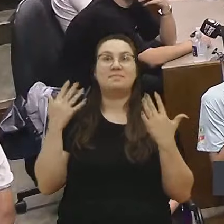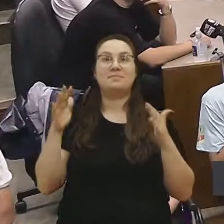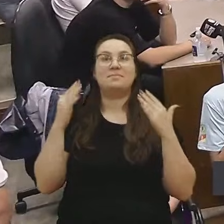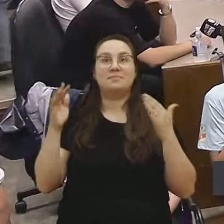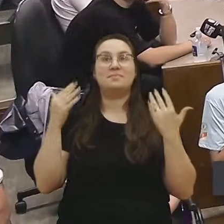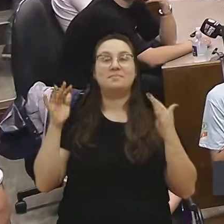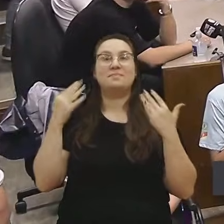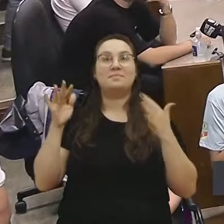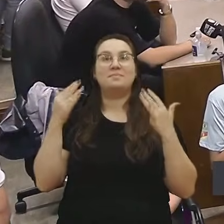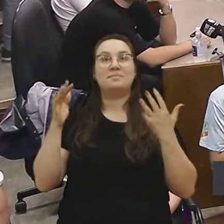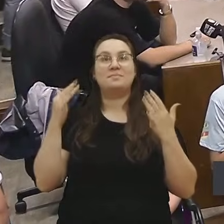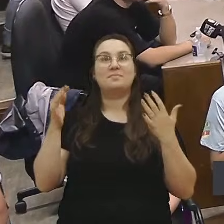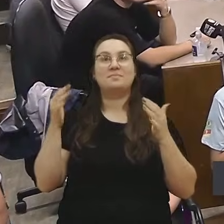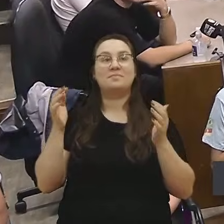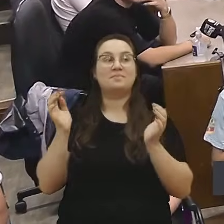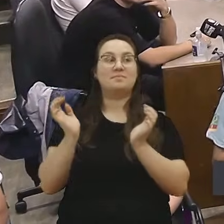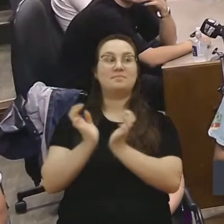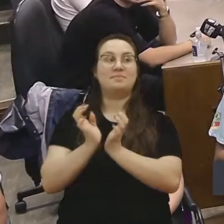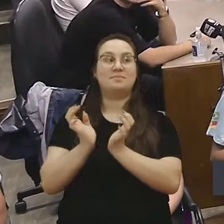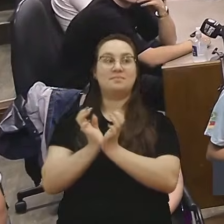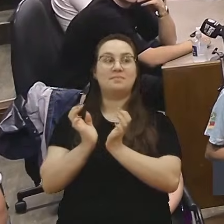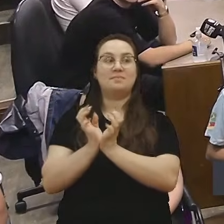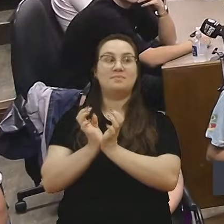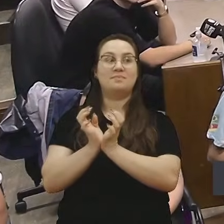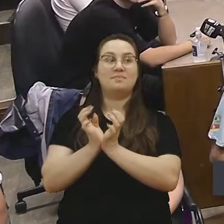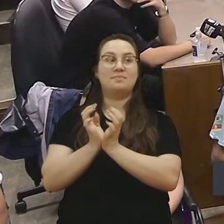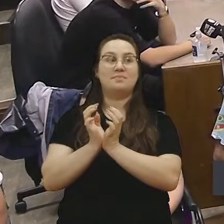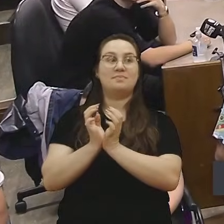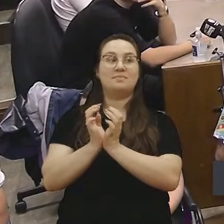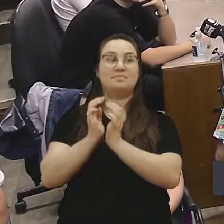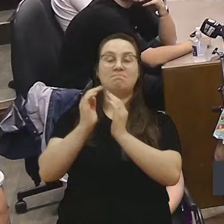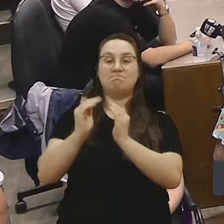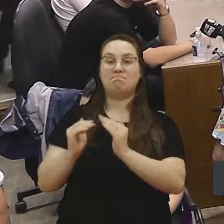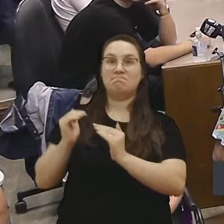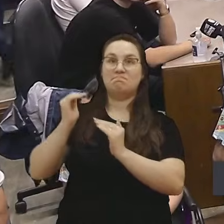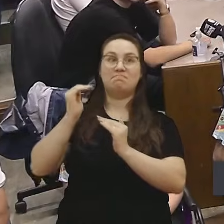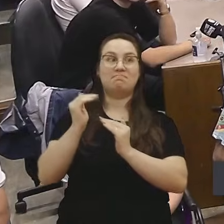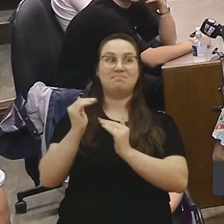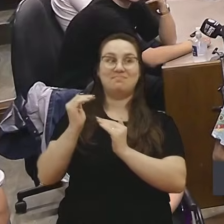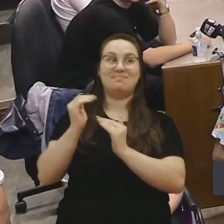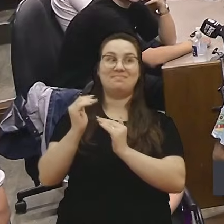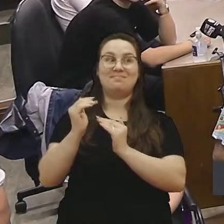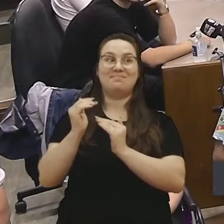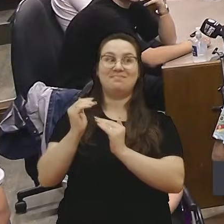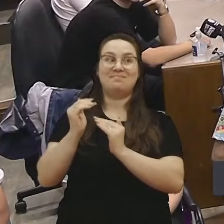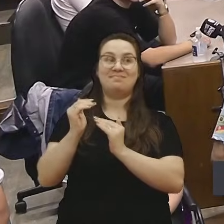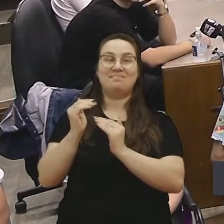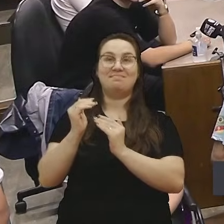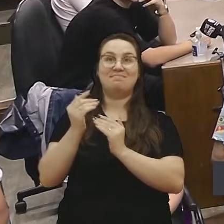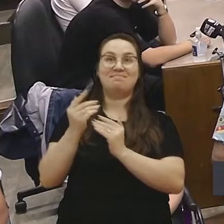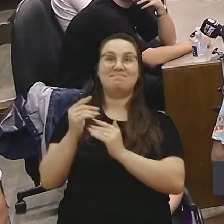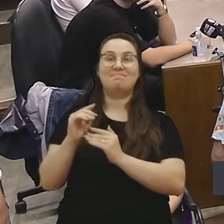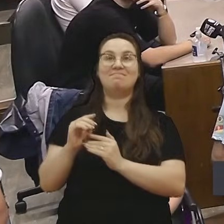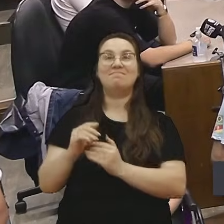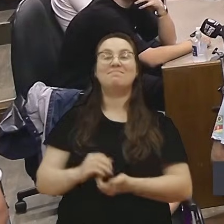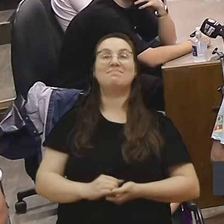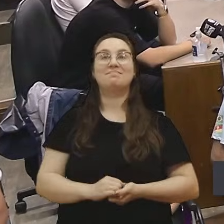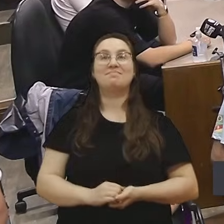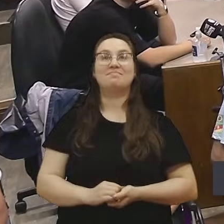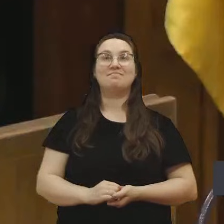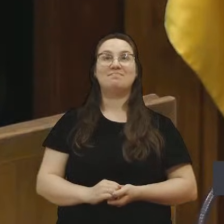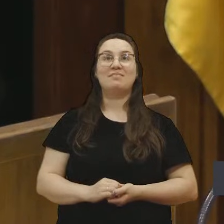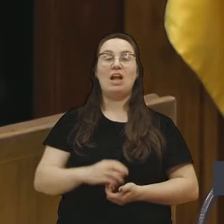Parabéns, então, ao Departamento de Natação do Recreio da Juventude, a Deise Santos e o Ser Medianeira.